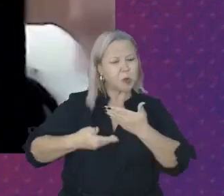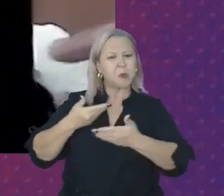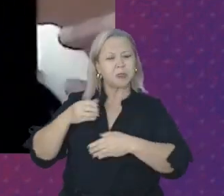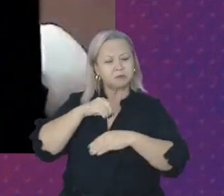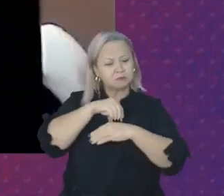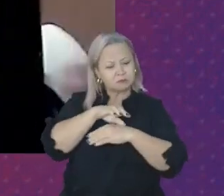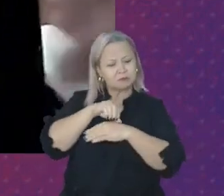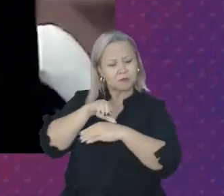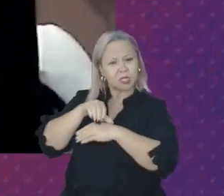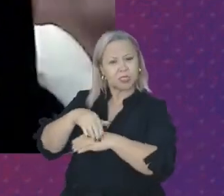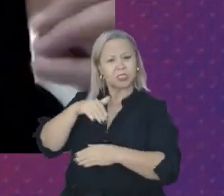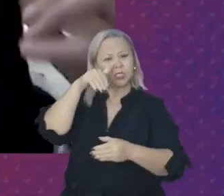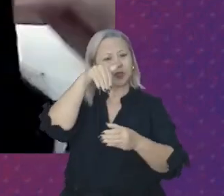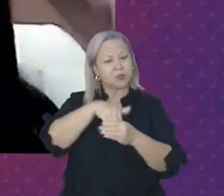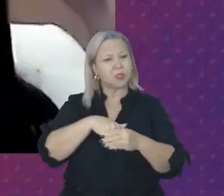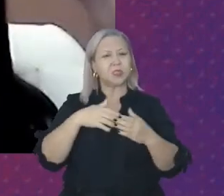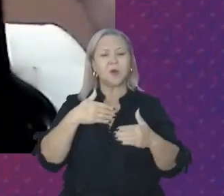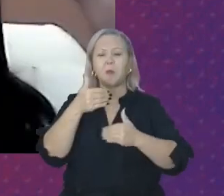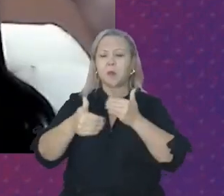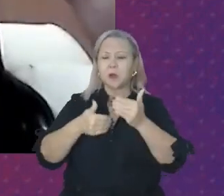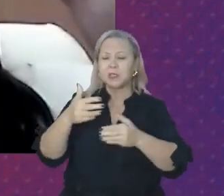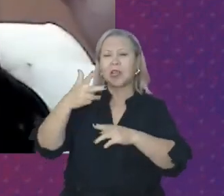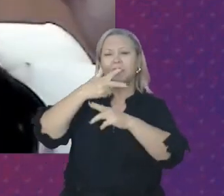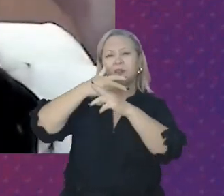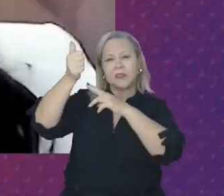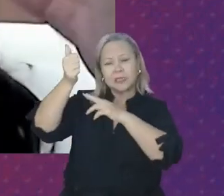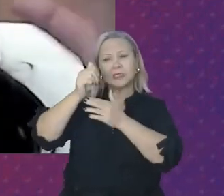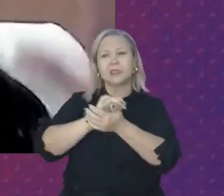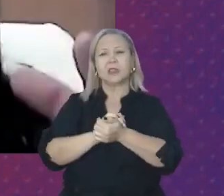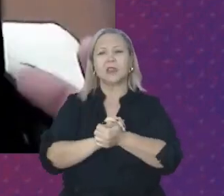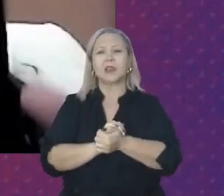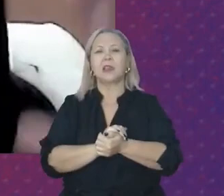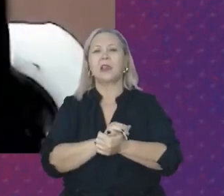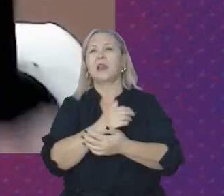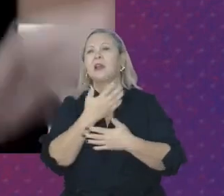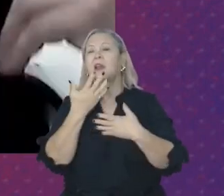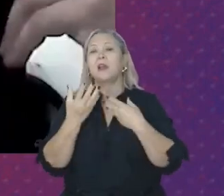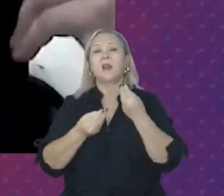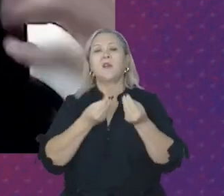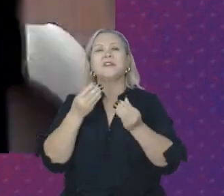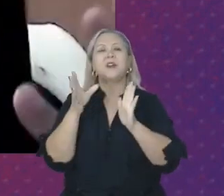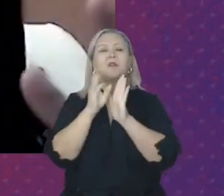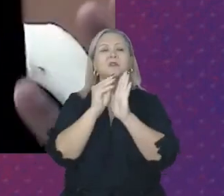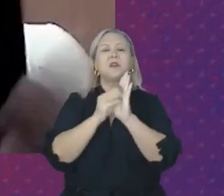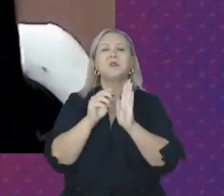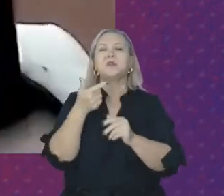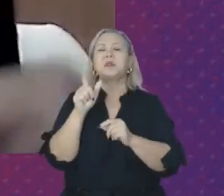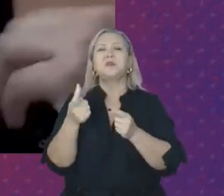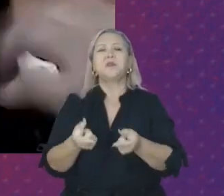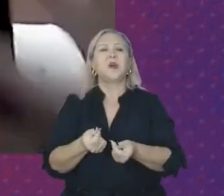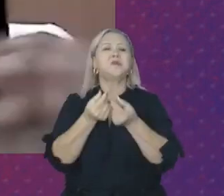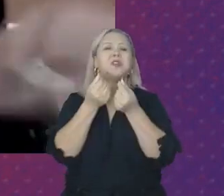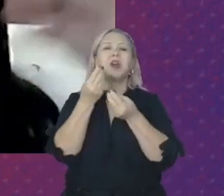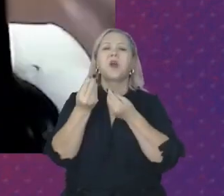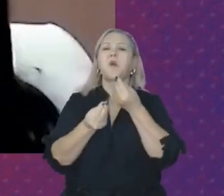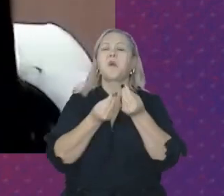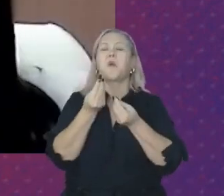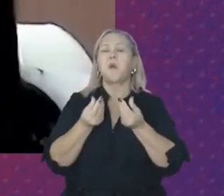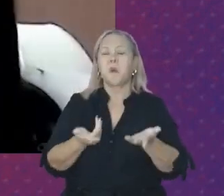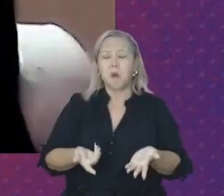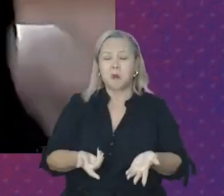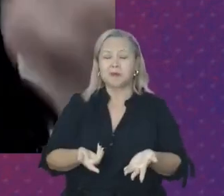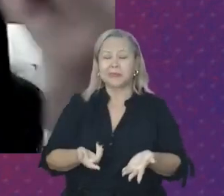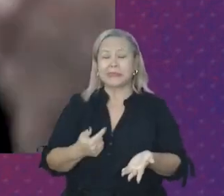superação. Nossa, mas como é que eu vou fazer meu conteúdo se eu não tenho grana, se eu não tenho dinheiro, se eu